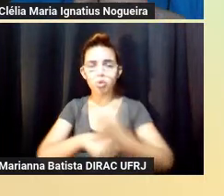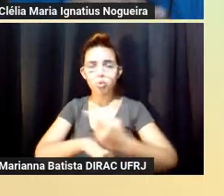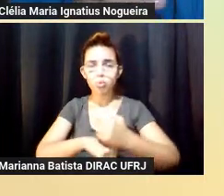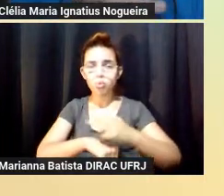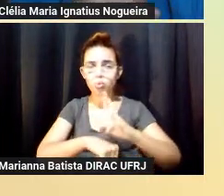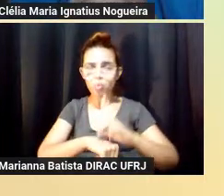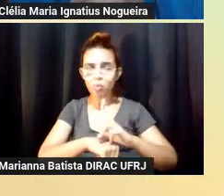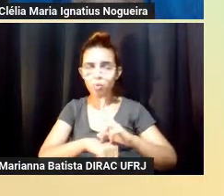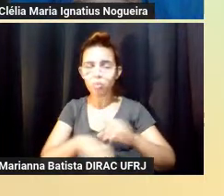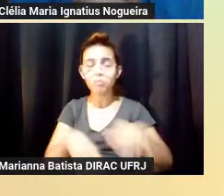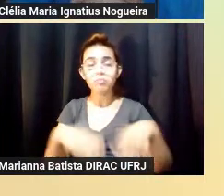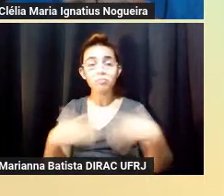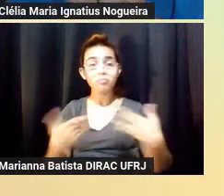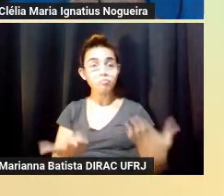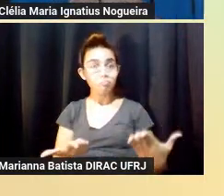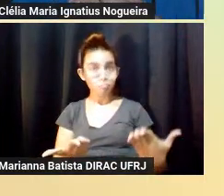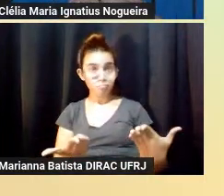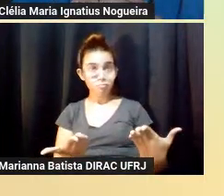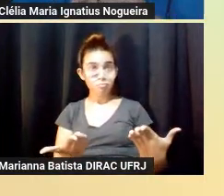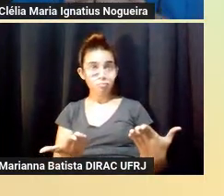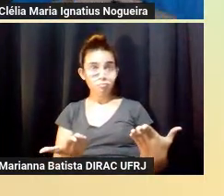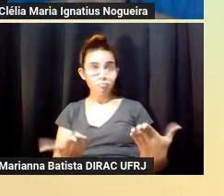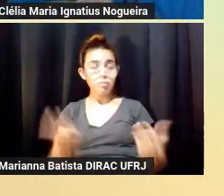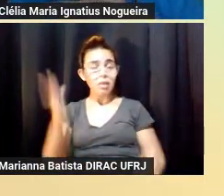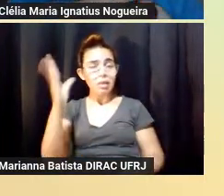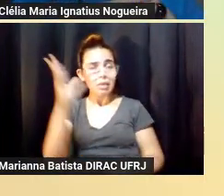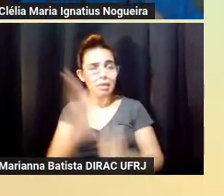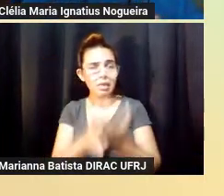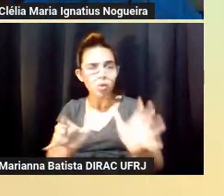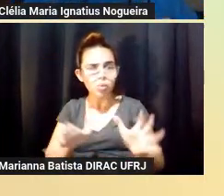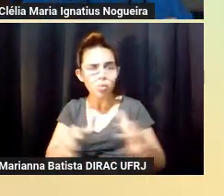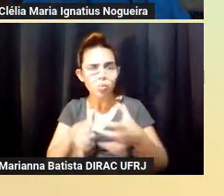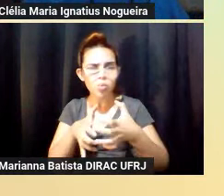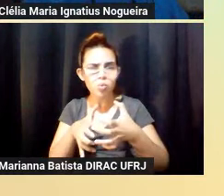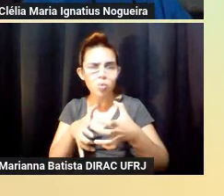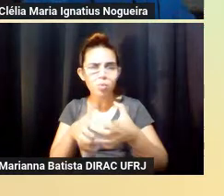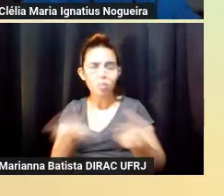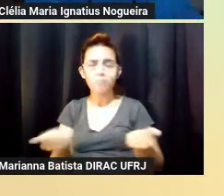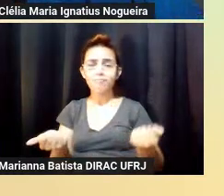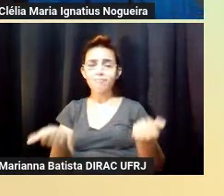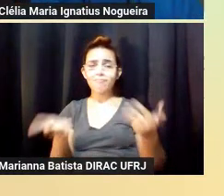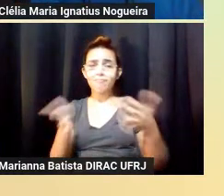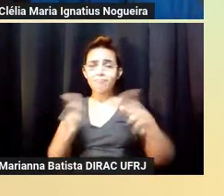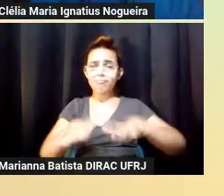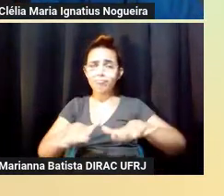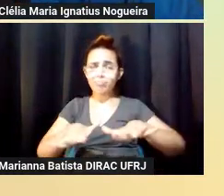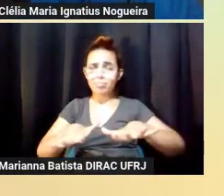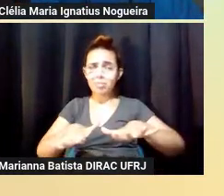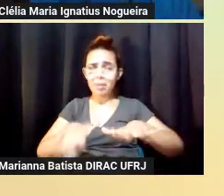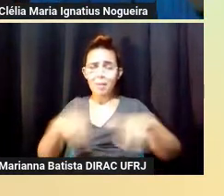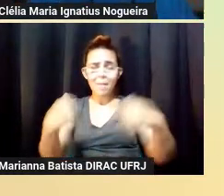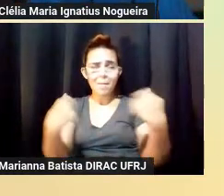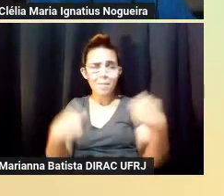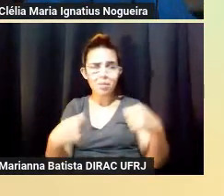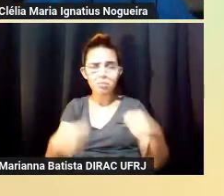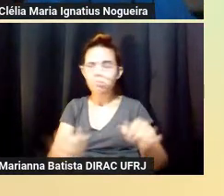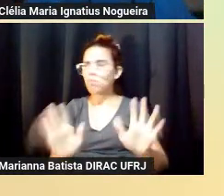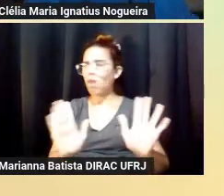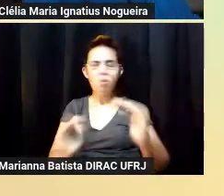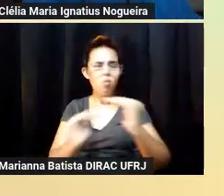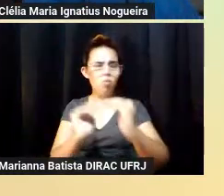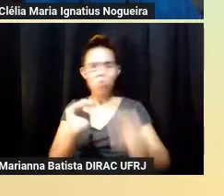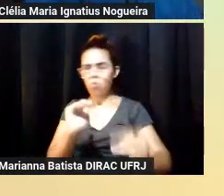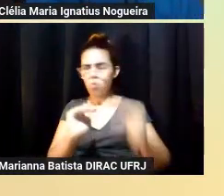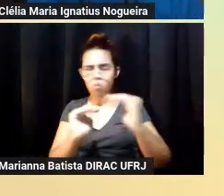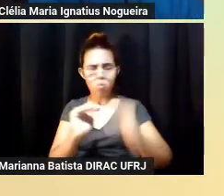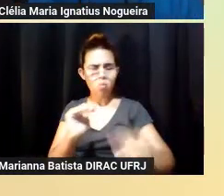iniciais. Quando se falava em criar um grupo de inclusão, eu era contrária, porque eu achava que não, que todo mundo tinha que